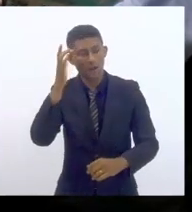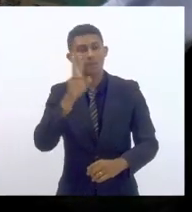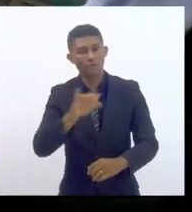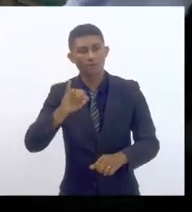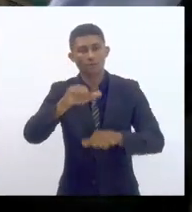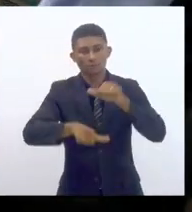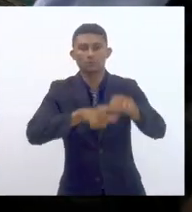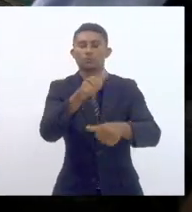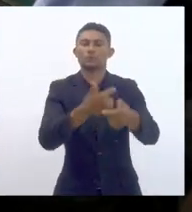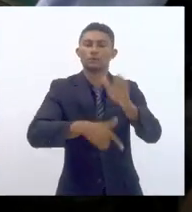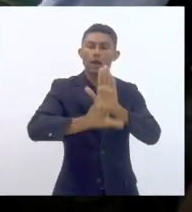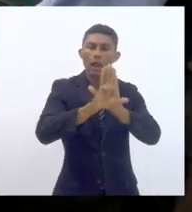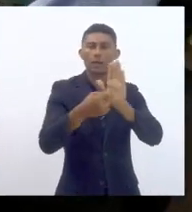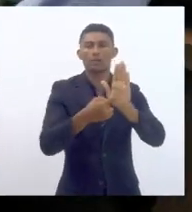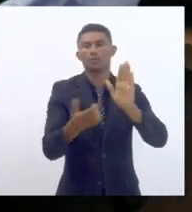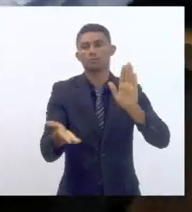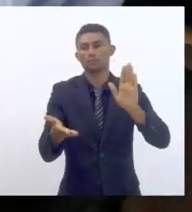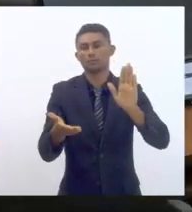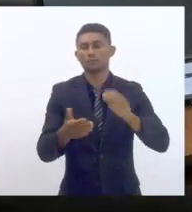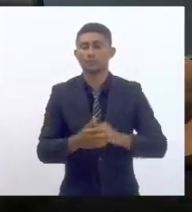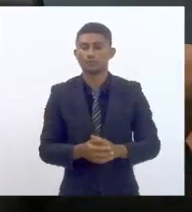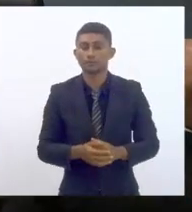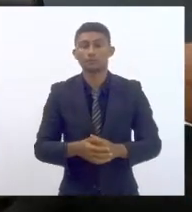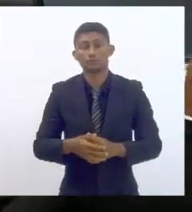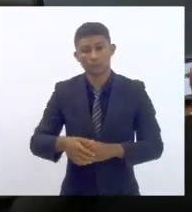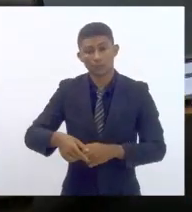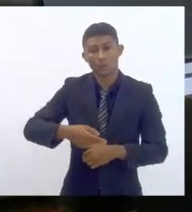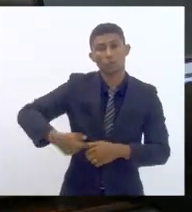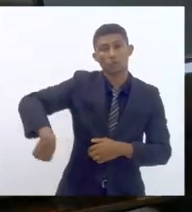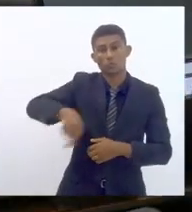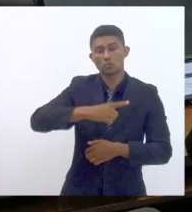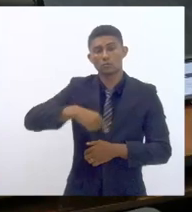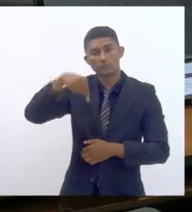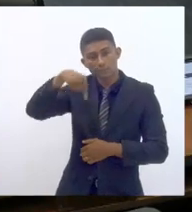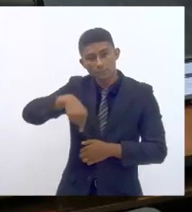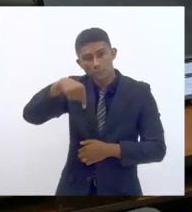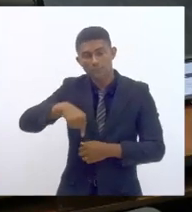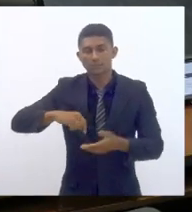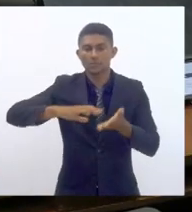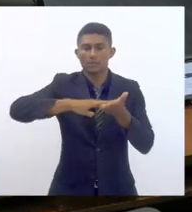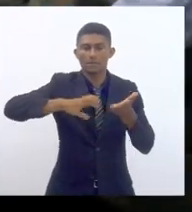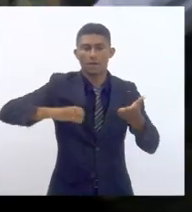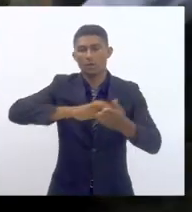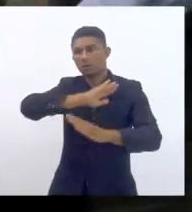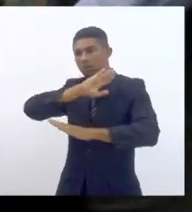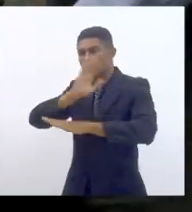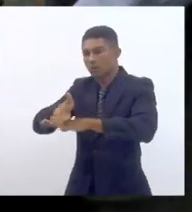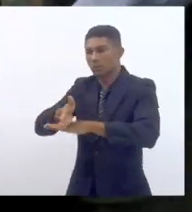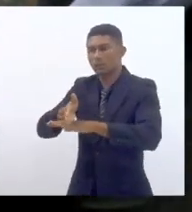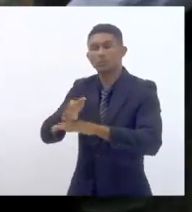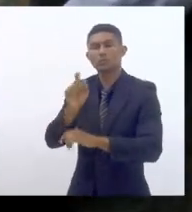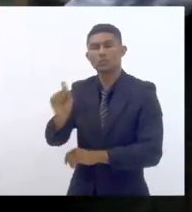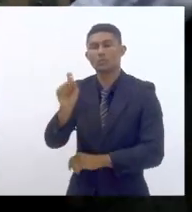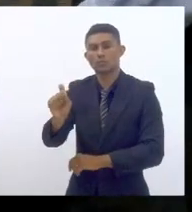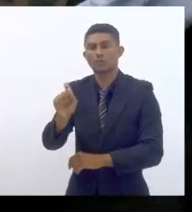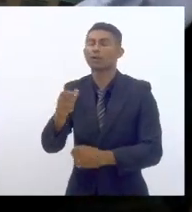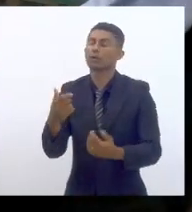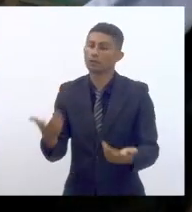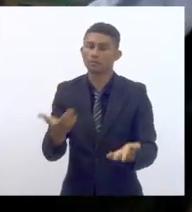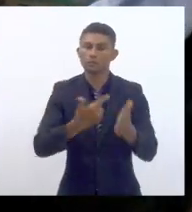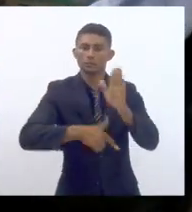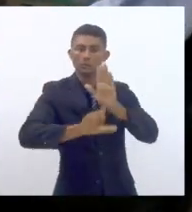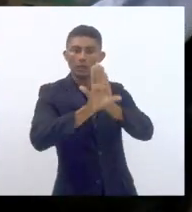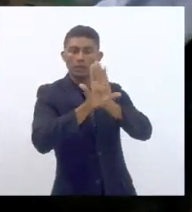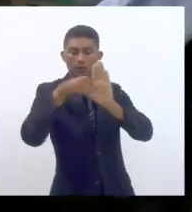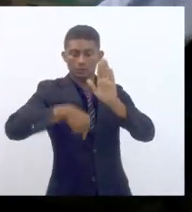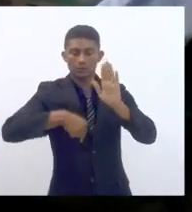única coisa que fizemos aqui ao derrubar ao veto foi fazer a legislação do